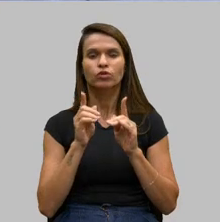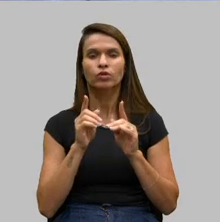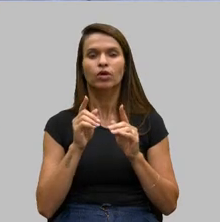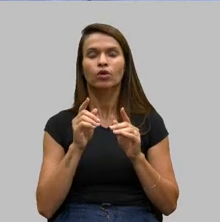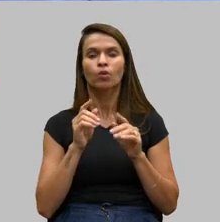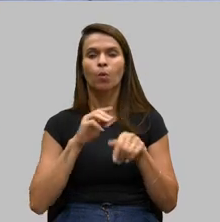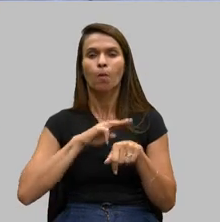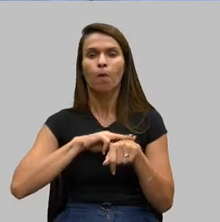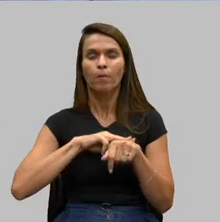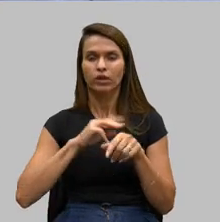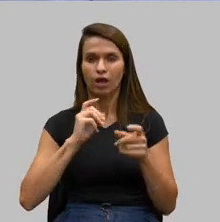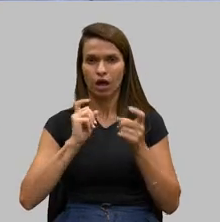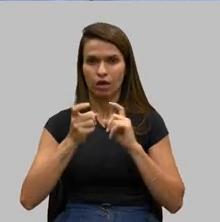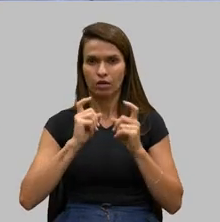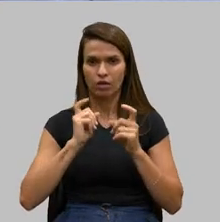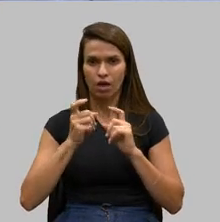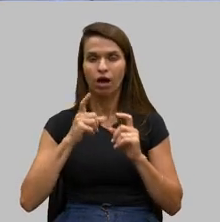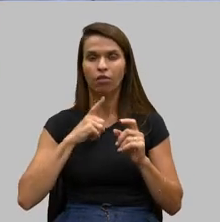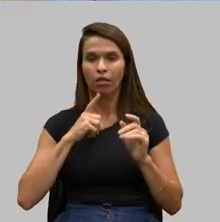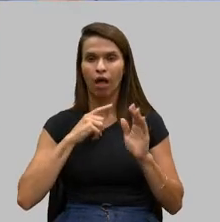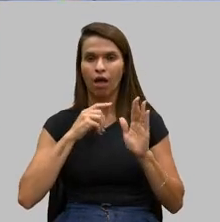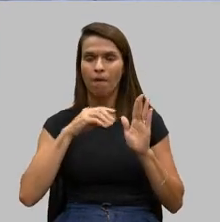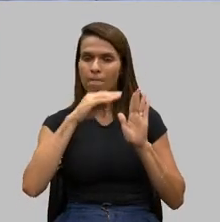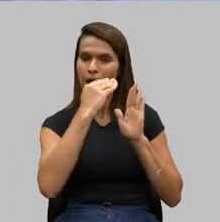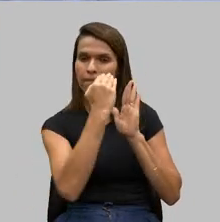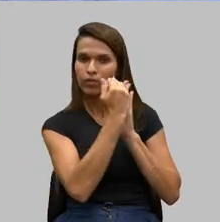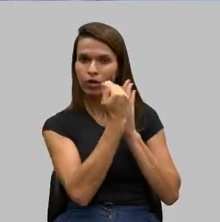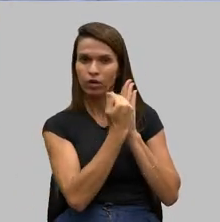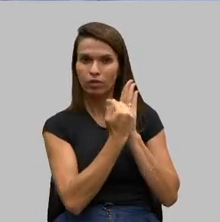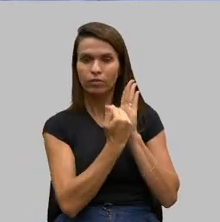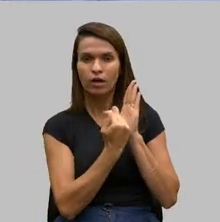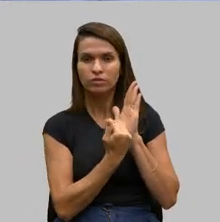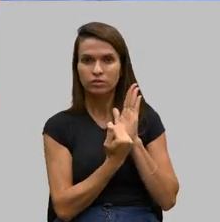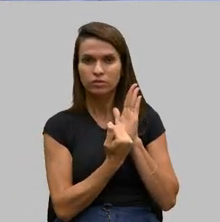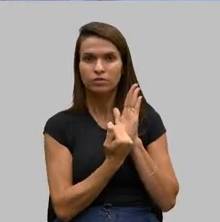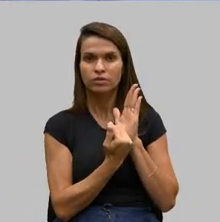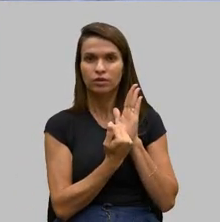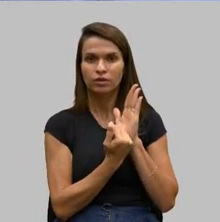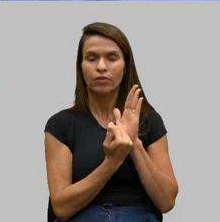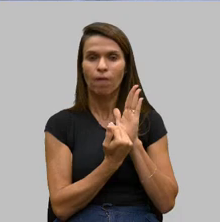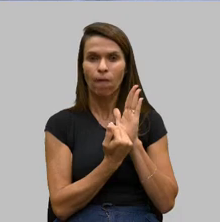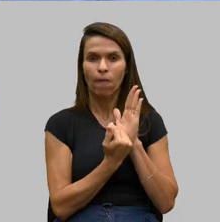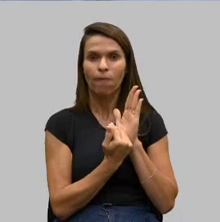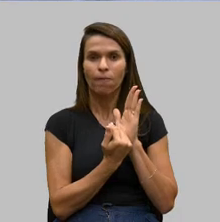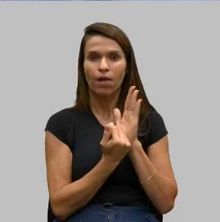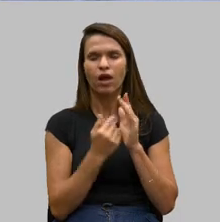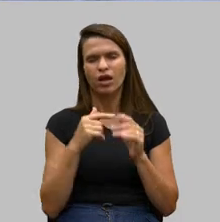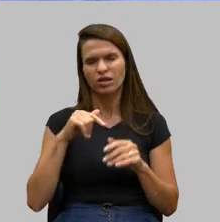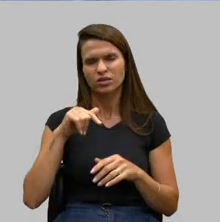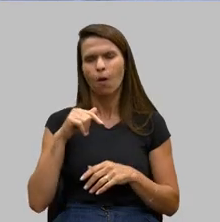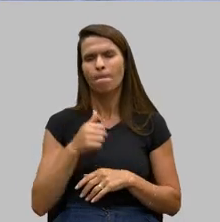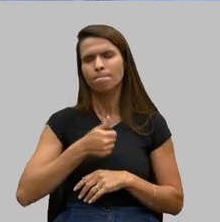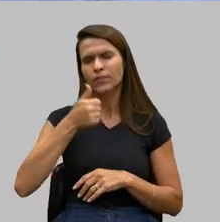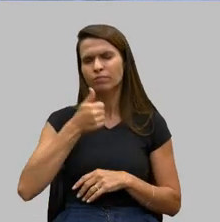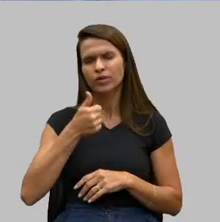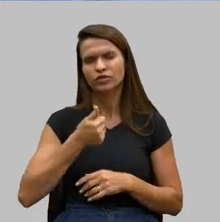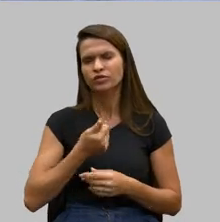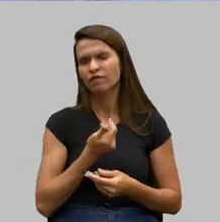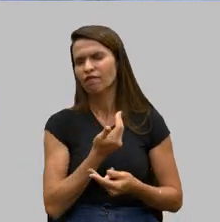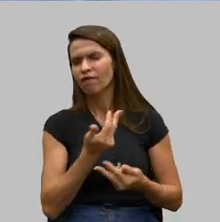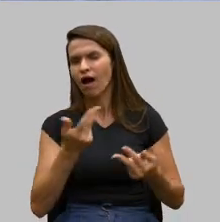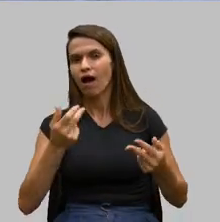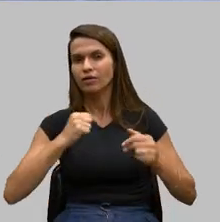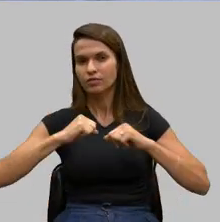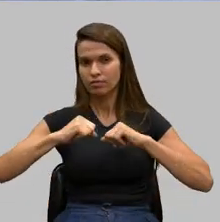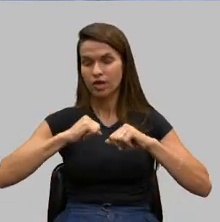eh Há uma programa ação obviamente né dentro do do trâmite da reunião Esse é o primeiro de muitos debates que nós teremos